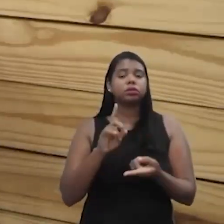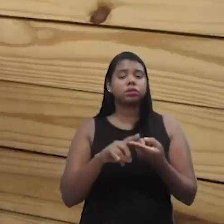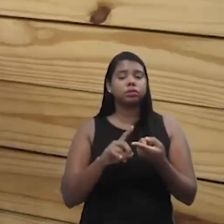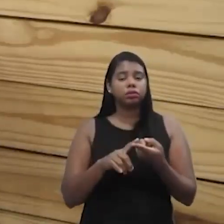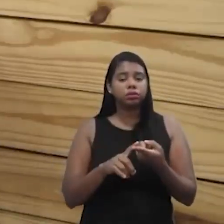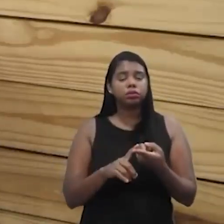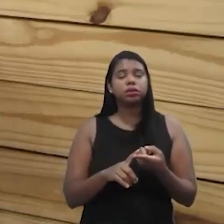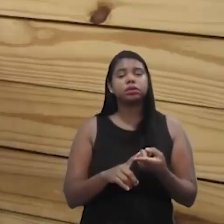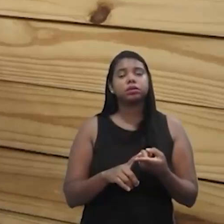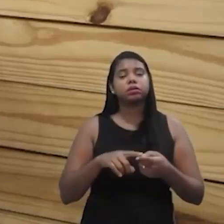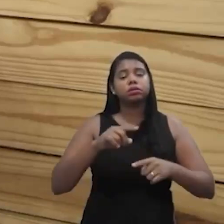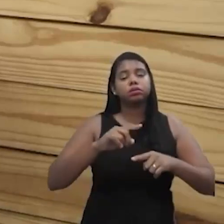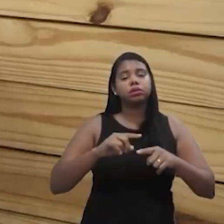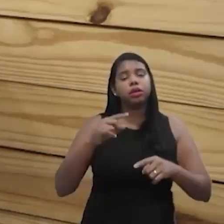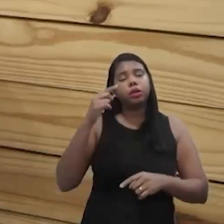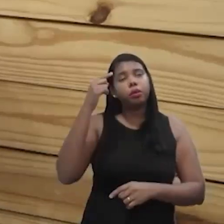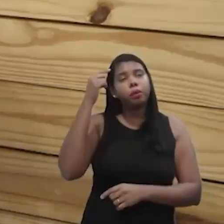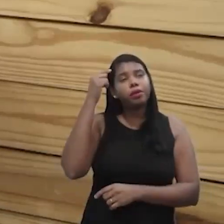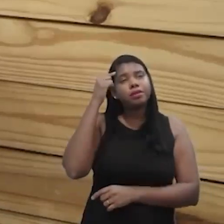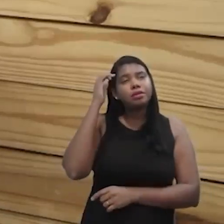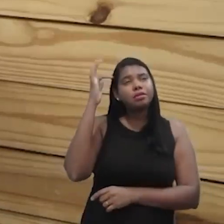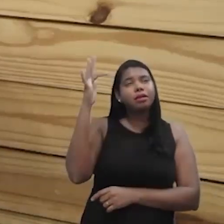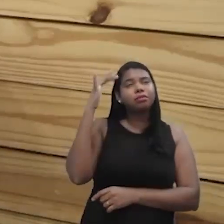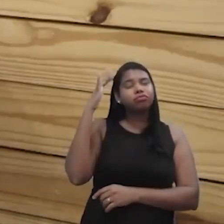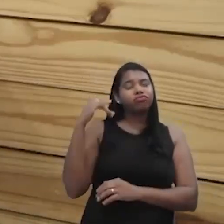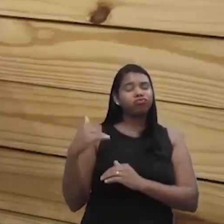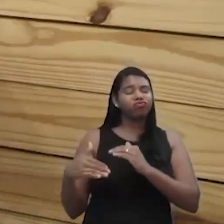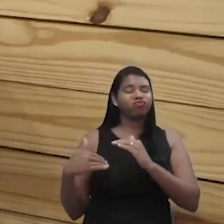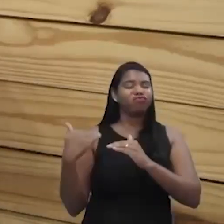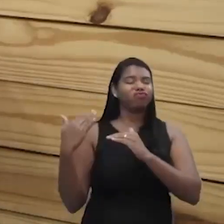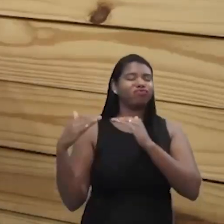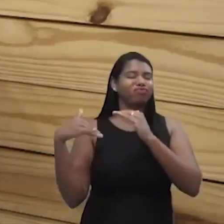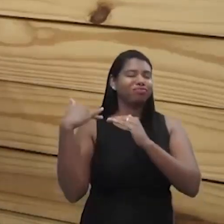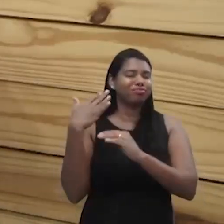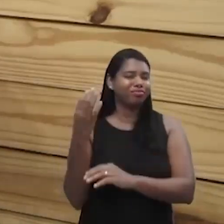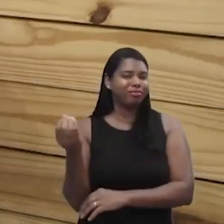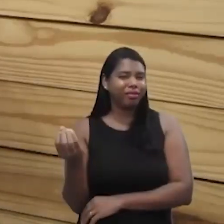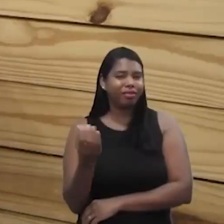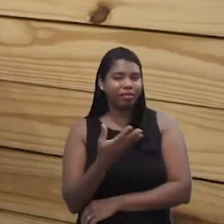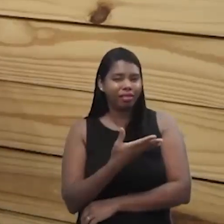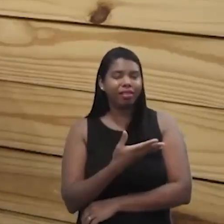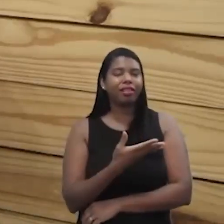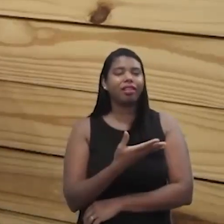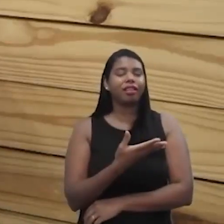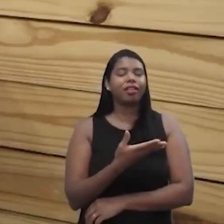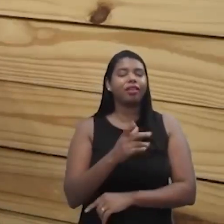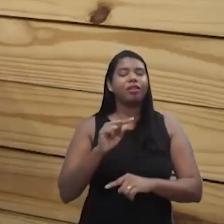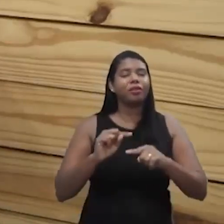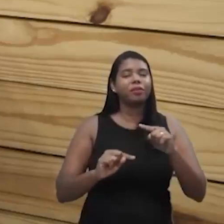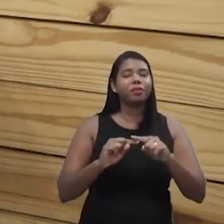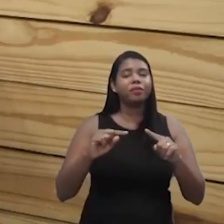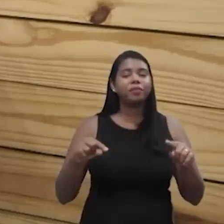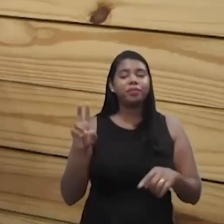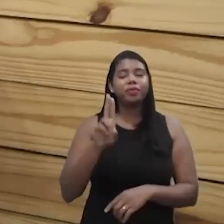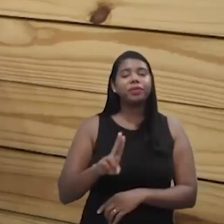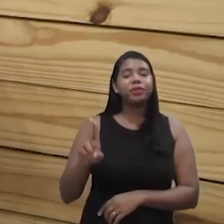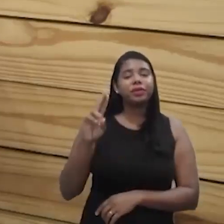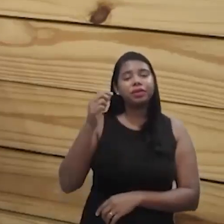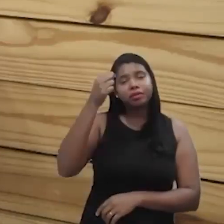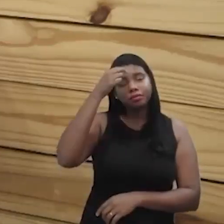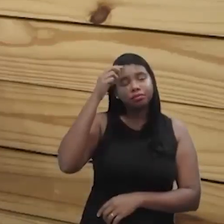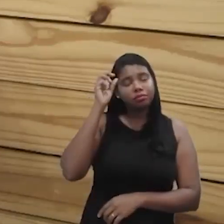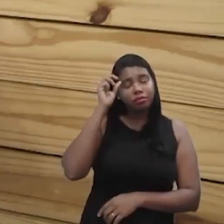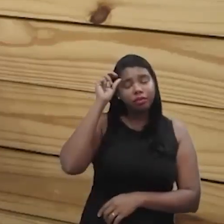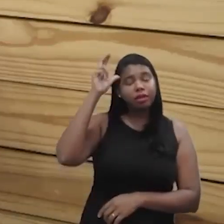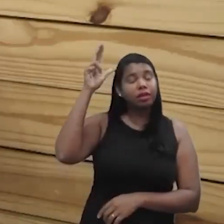sua atividade, que é a atividade do pensar, desenvolver novas ações, novas atividades, usando a sua